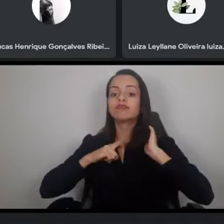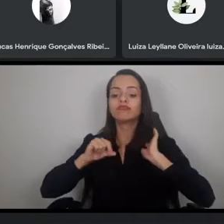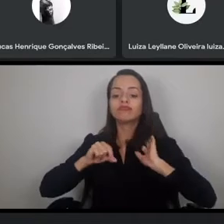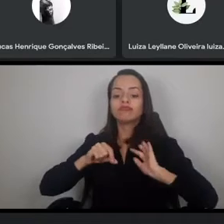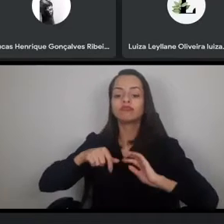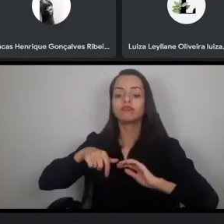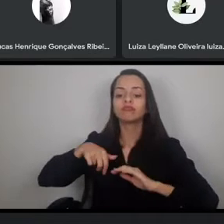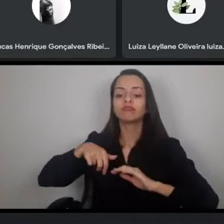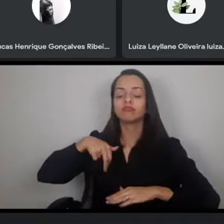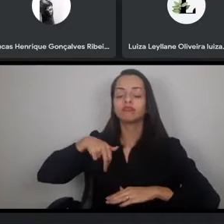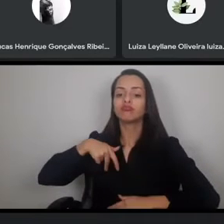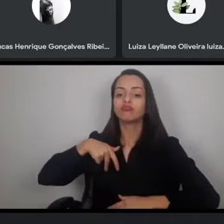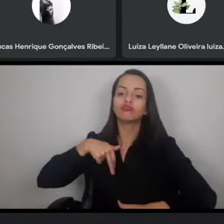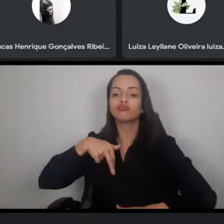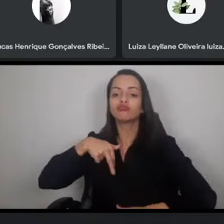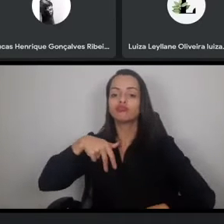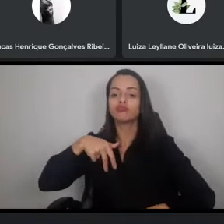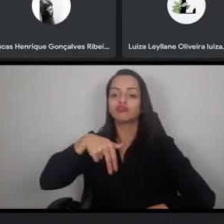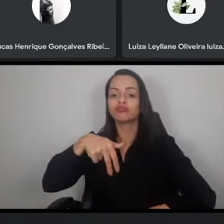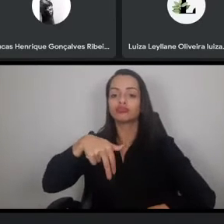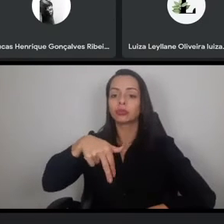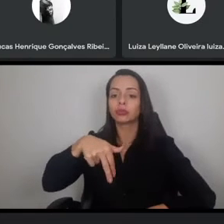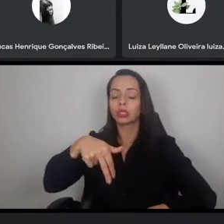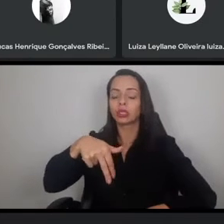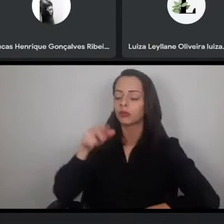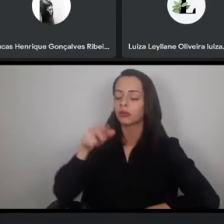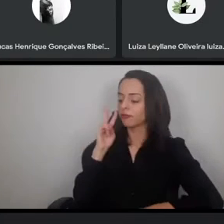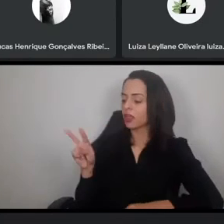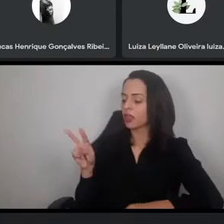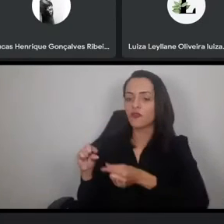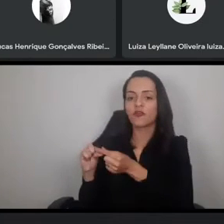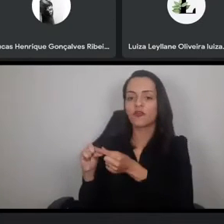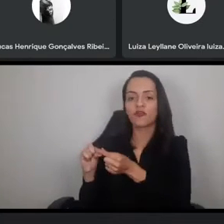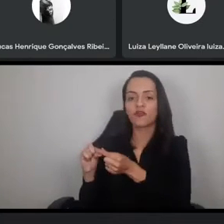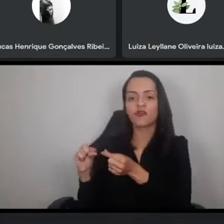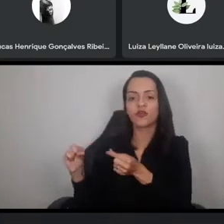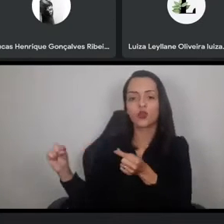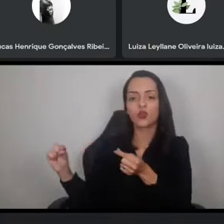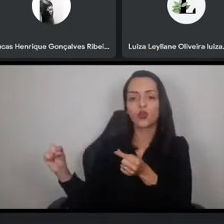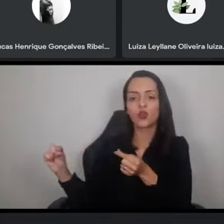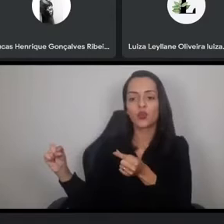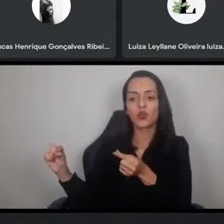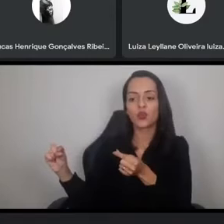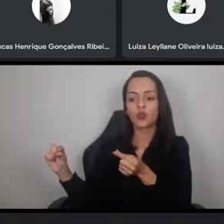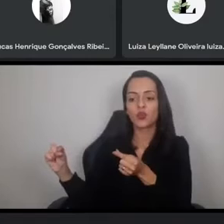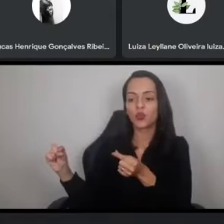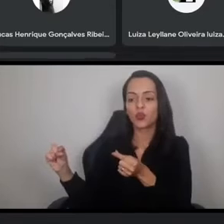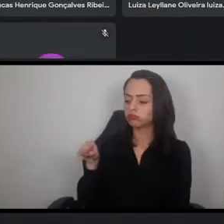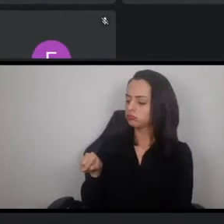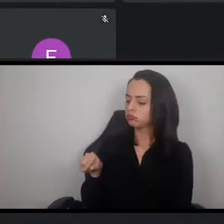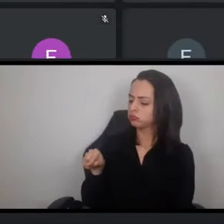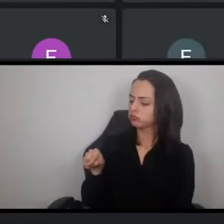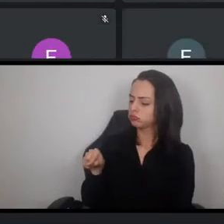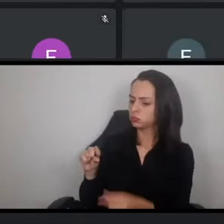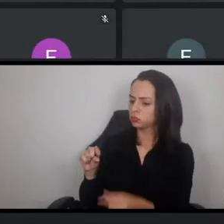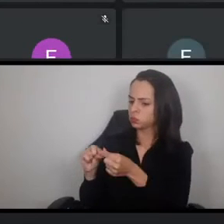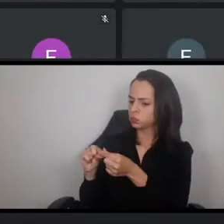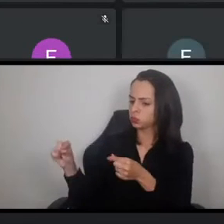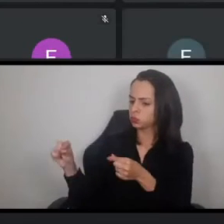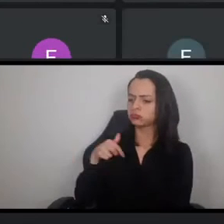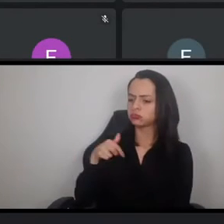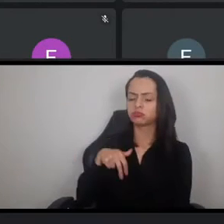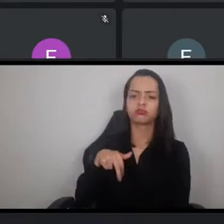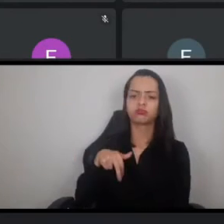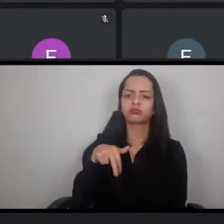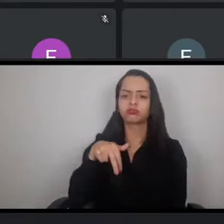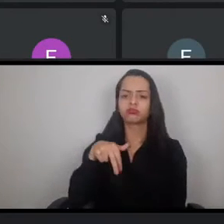de um fio partido ao solo. Esse fio partido ao solo com energia, ele produz